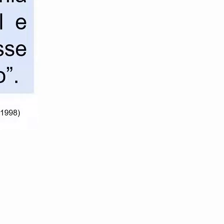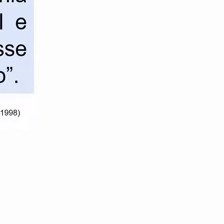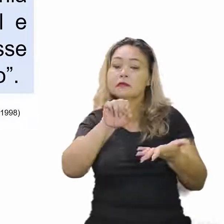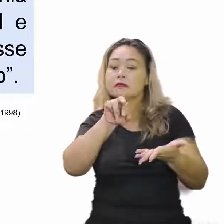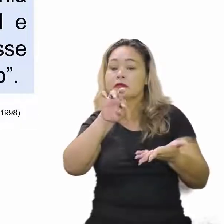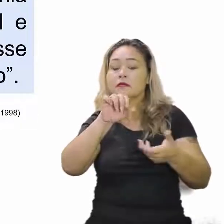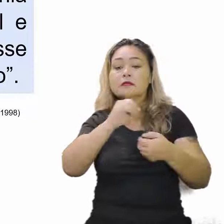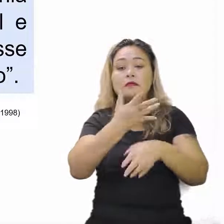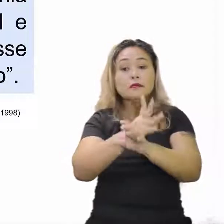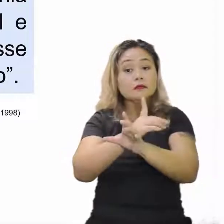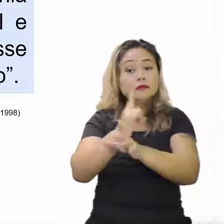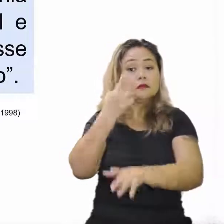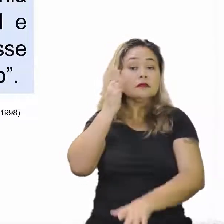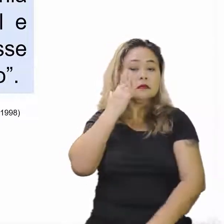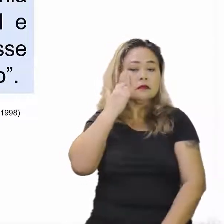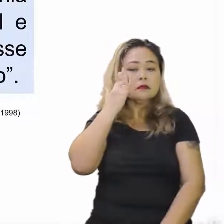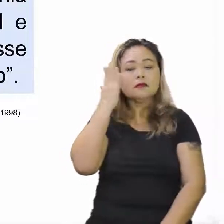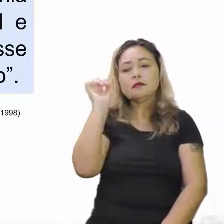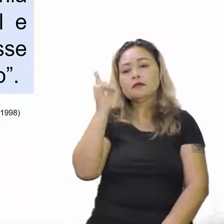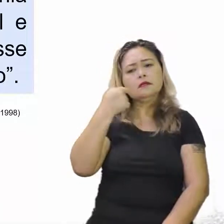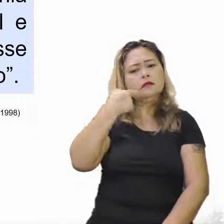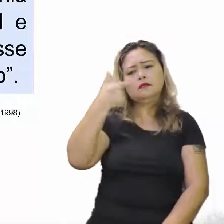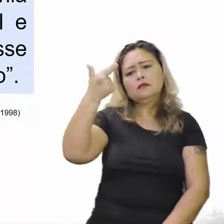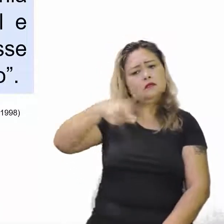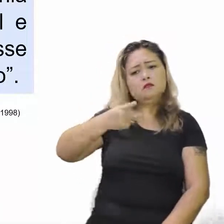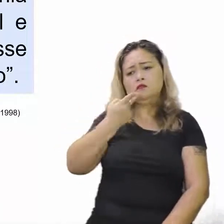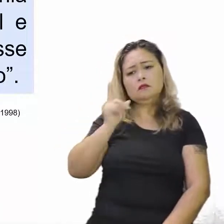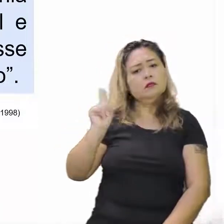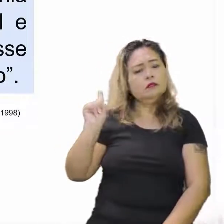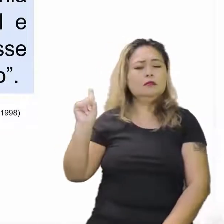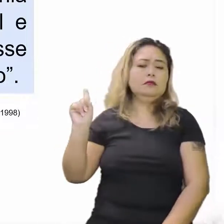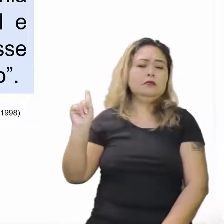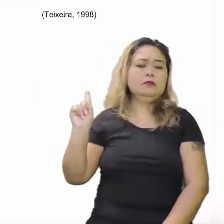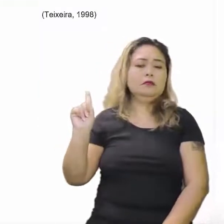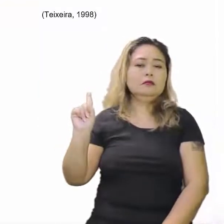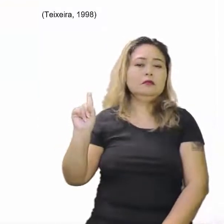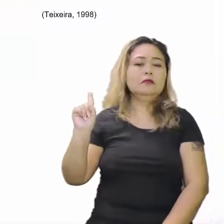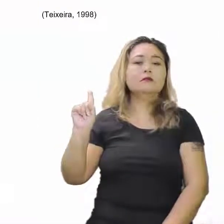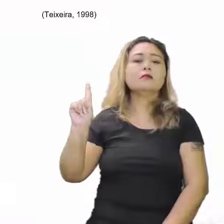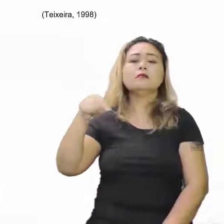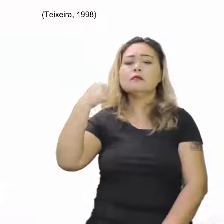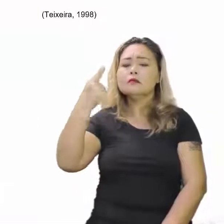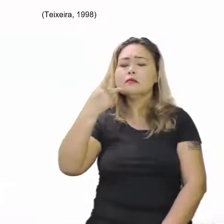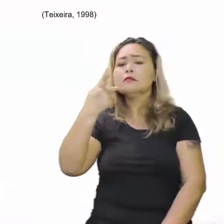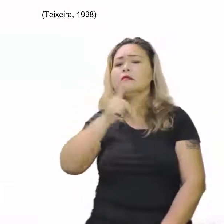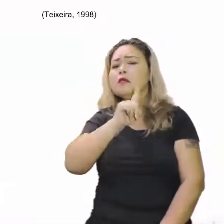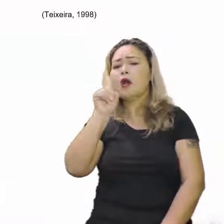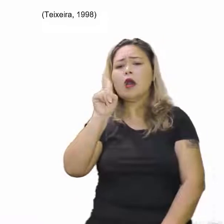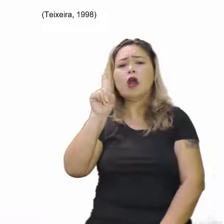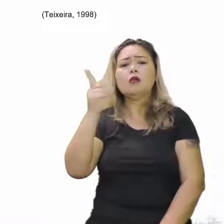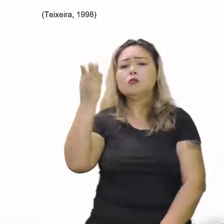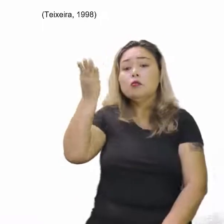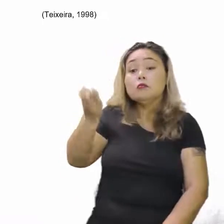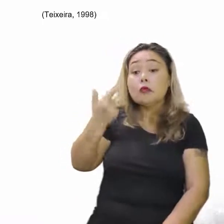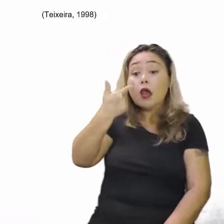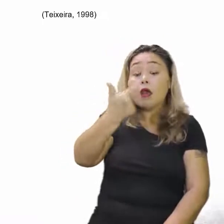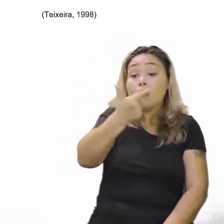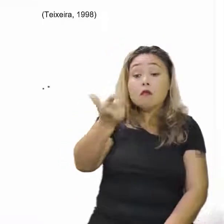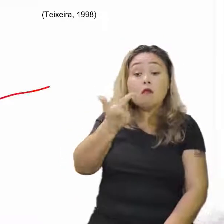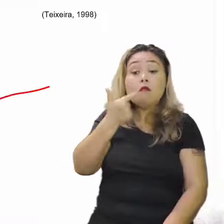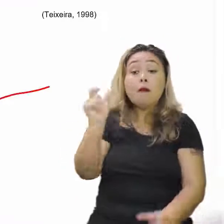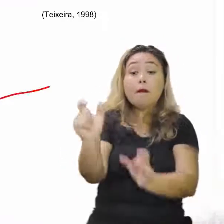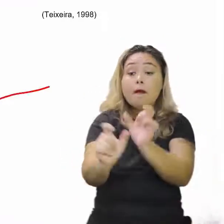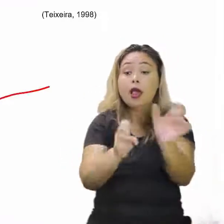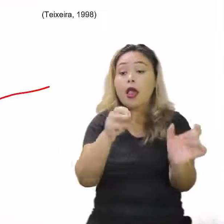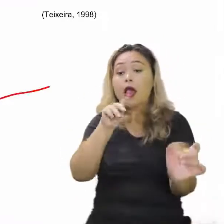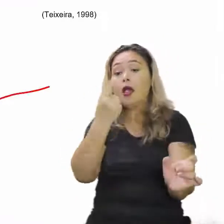aqui sabe o que é droga do sertão, tá? Não vou mais nem falar disso aqui. Porque isso aqui fala muito mais do que 1000 palavras.